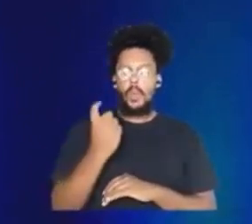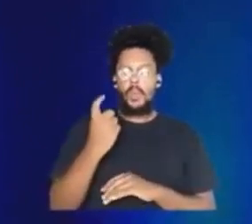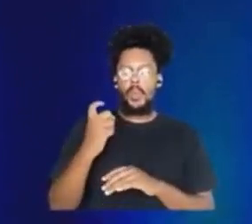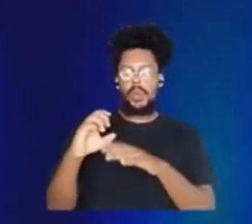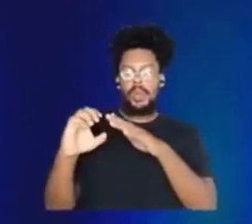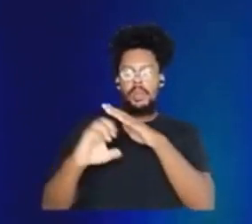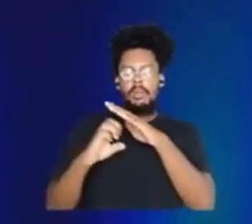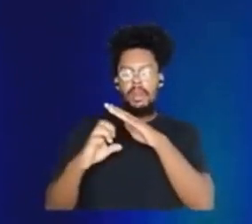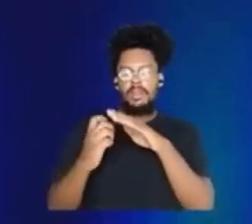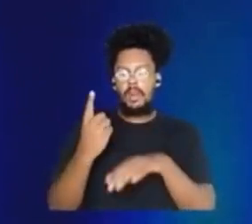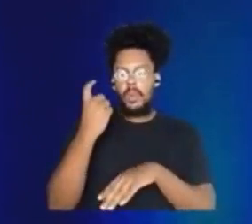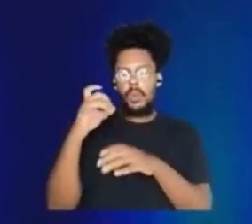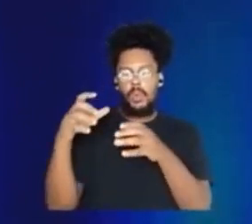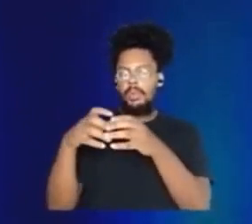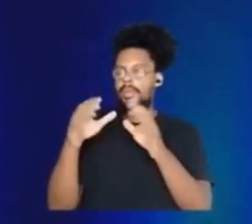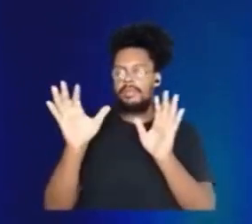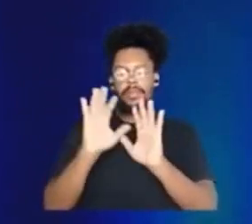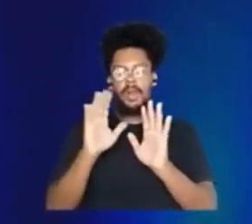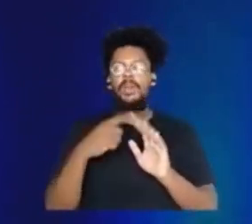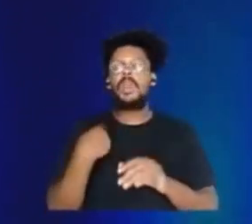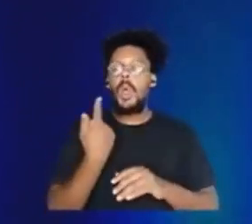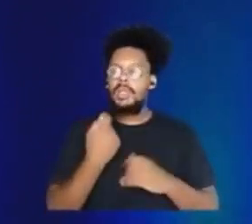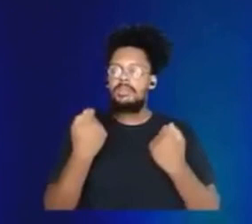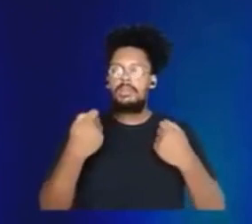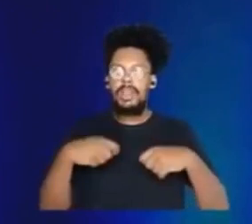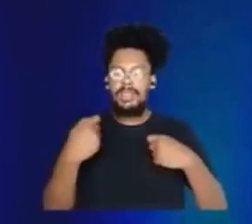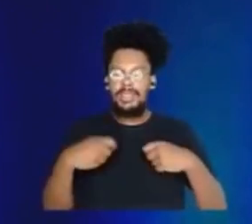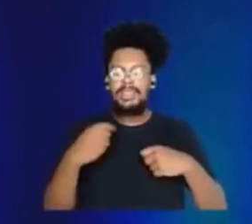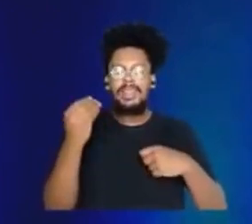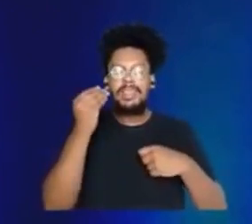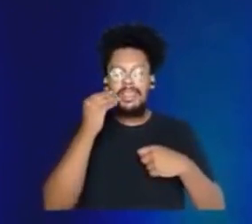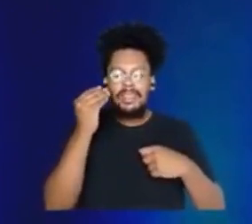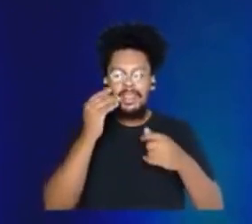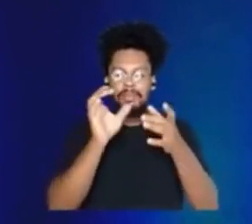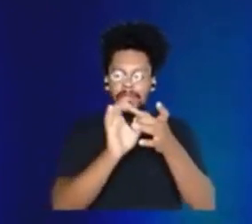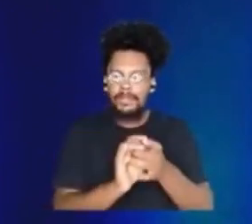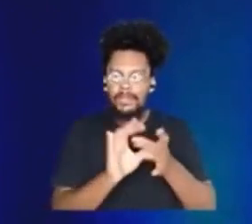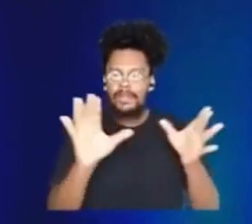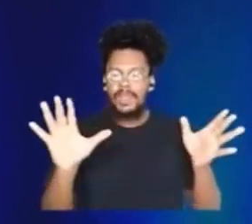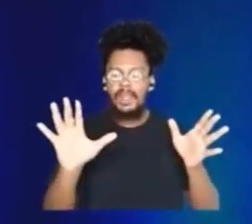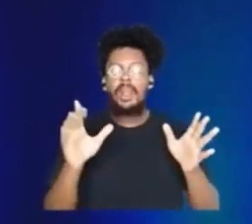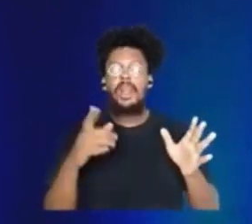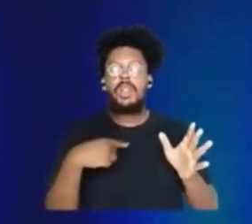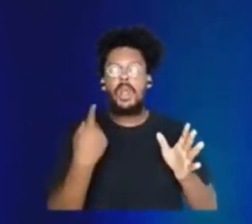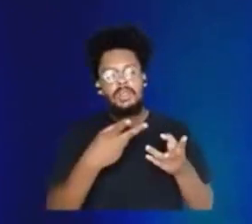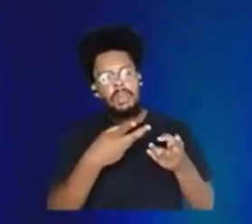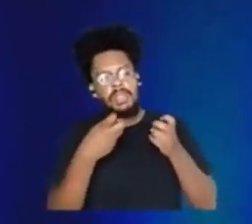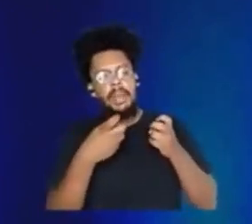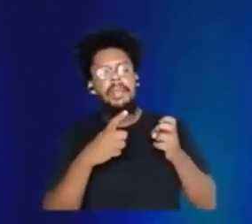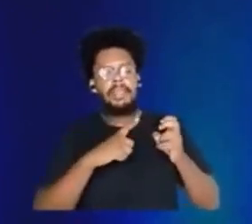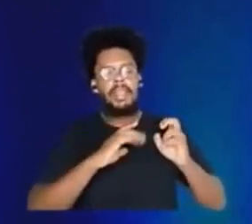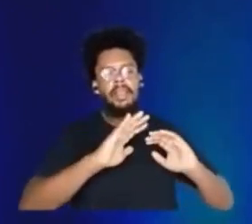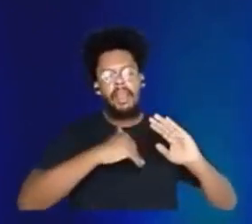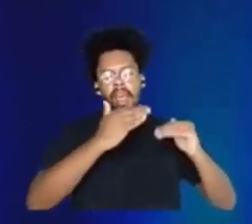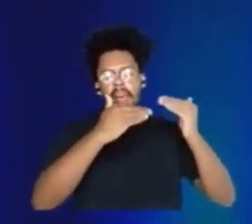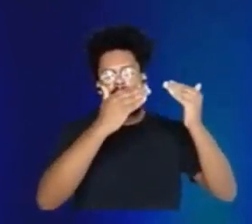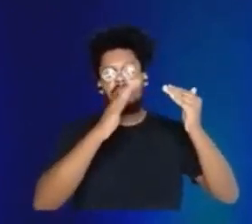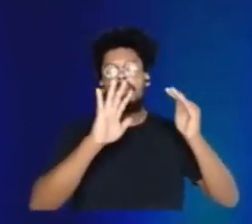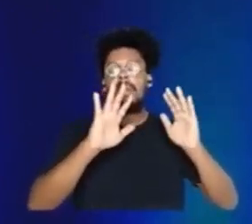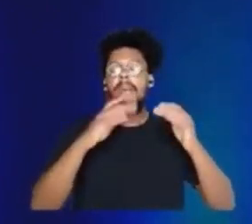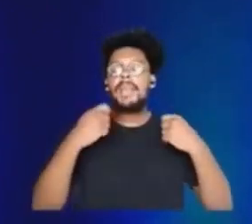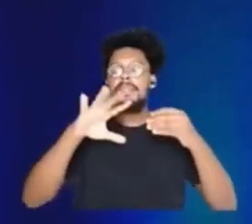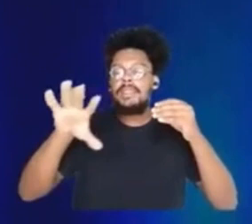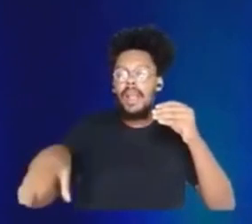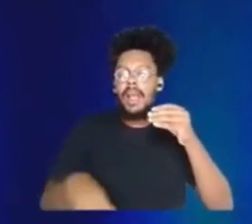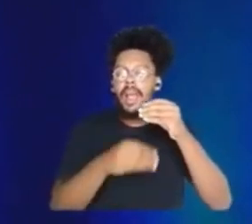contrário, significa reconhecer o avanço do texto que já está ali, mas trazer outros elementos para a discussão pública. E aí eu